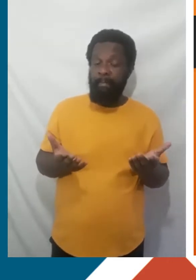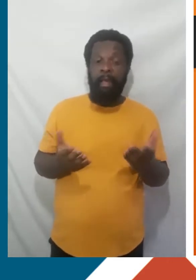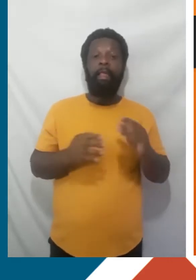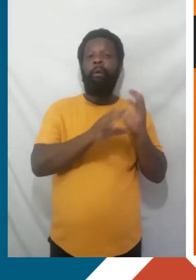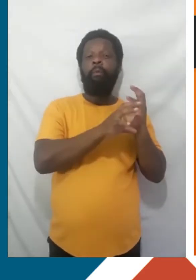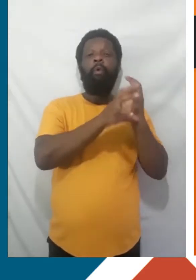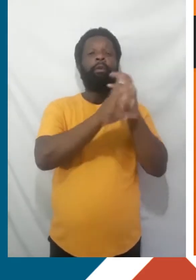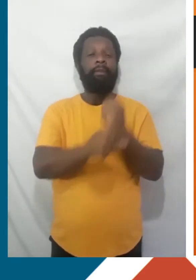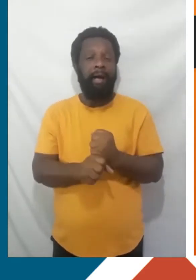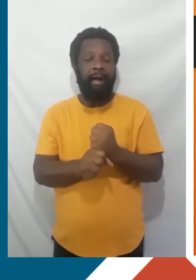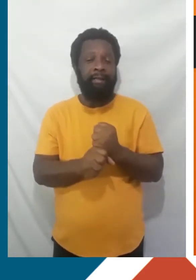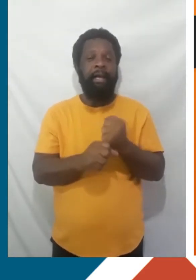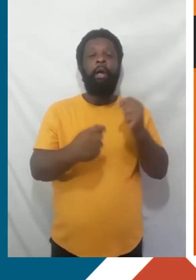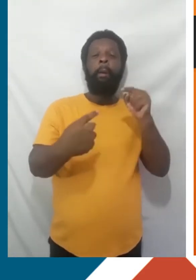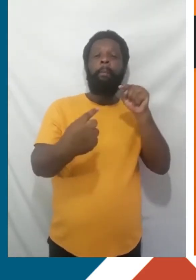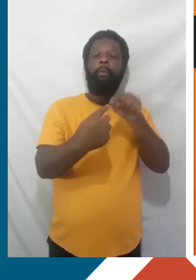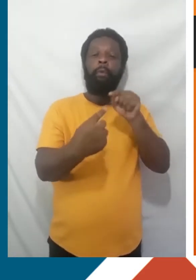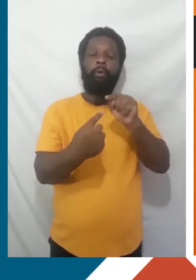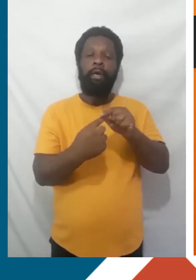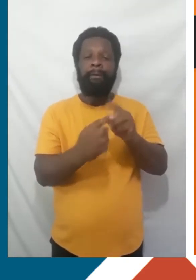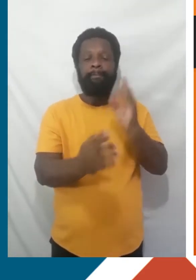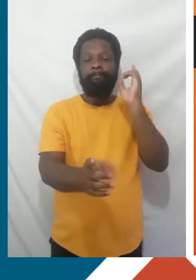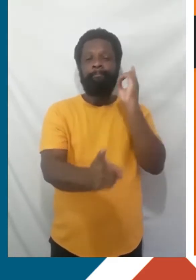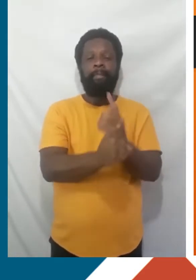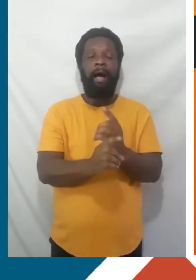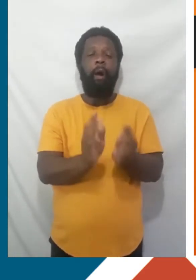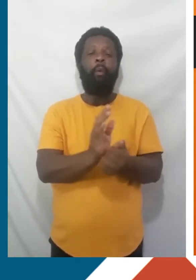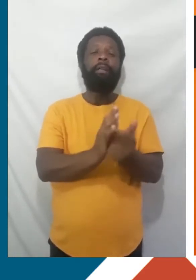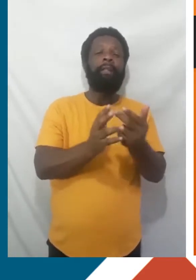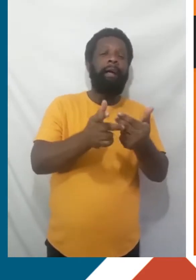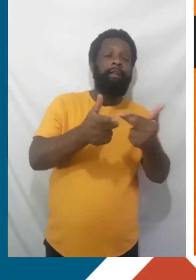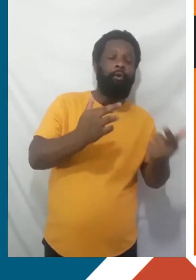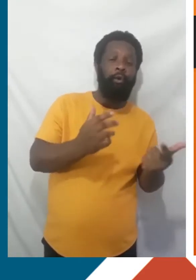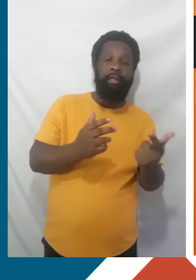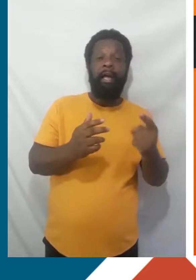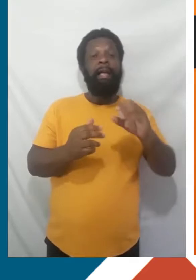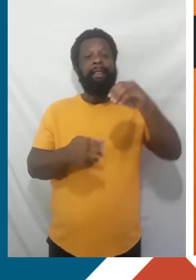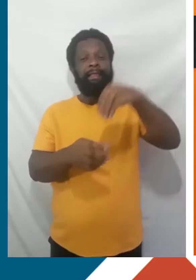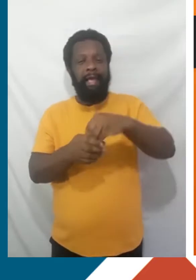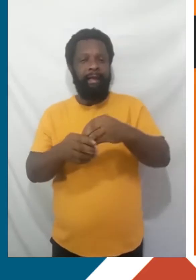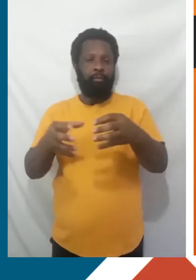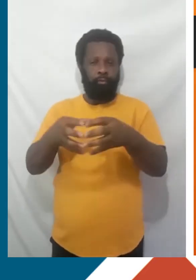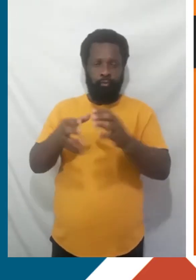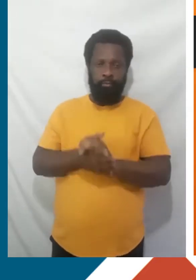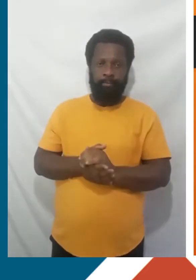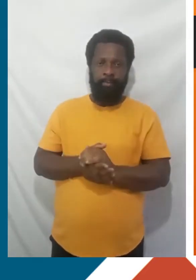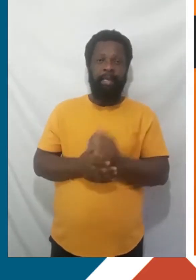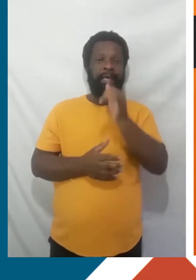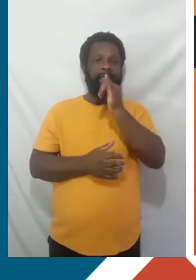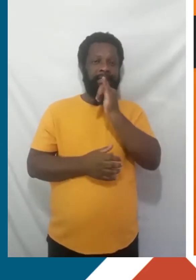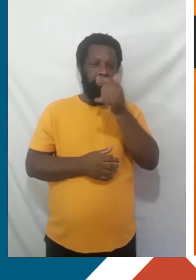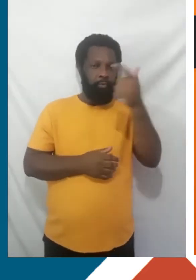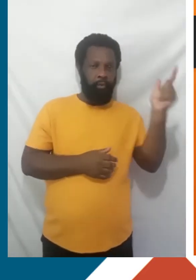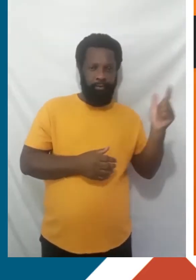Então, contagem é a ação de determinar o número ou quantidade de elementos de um conjunto de objetos. Agora